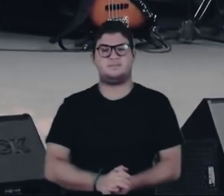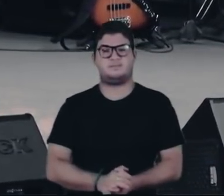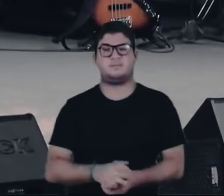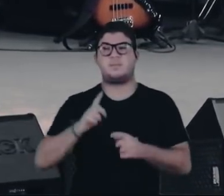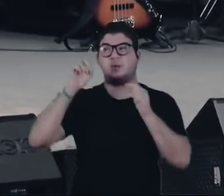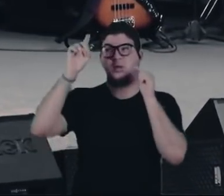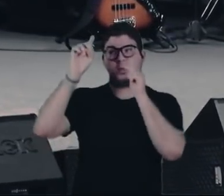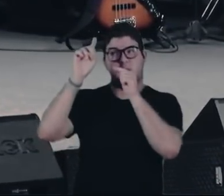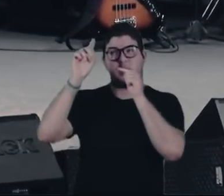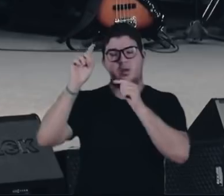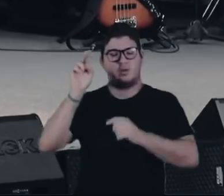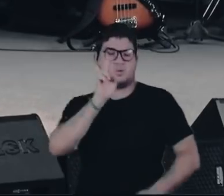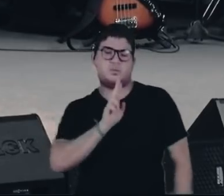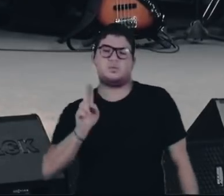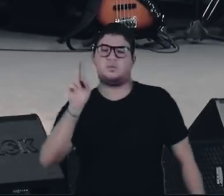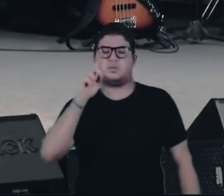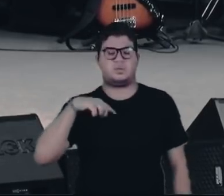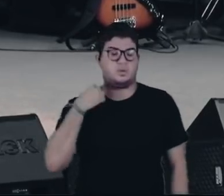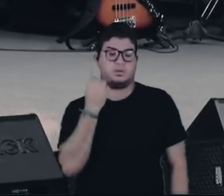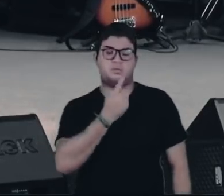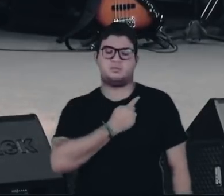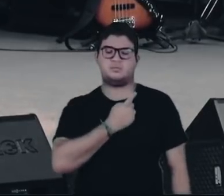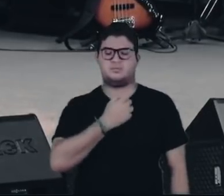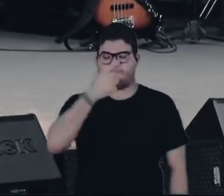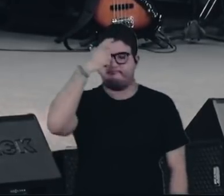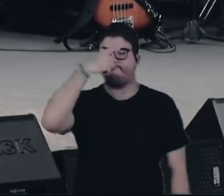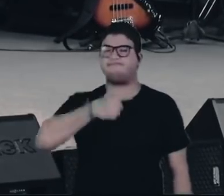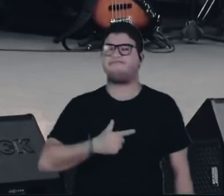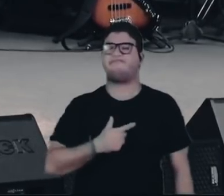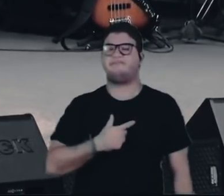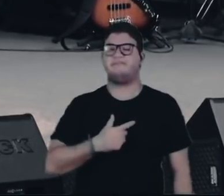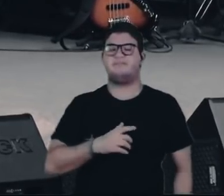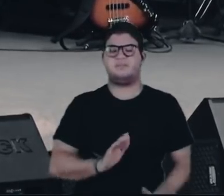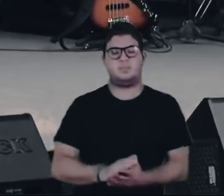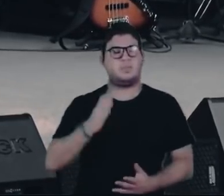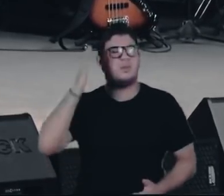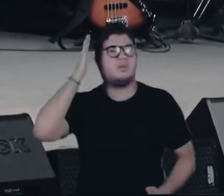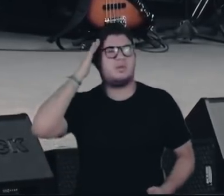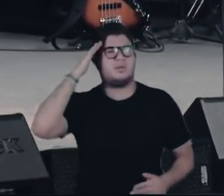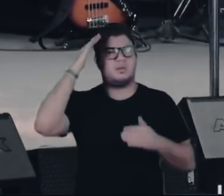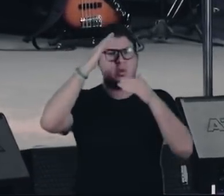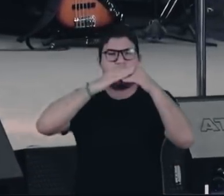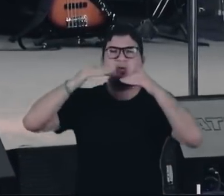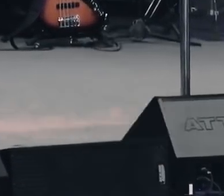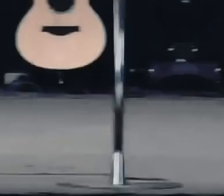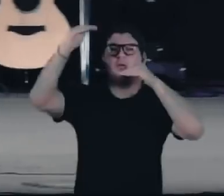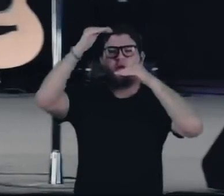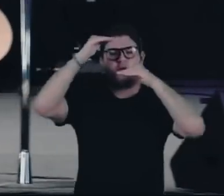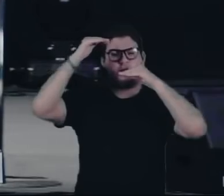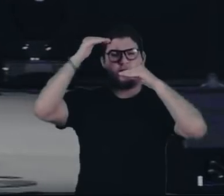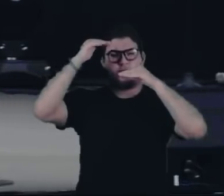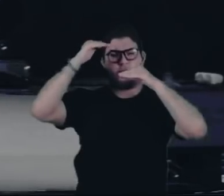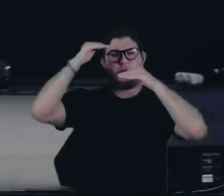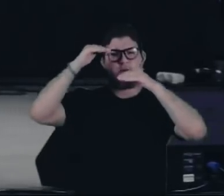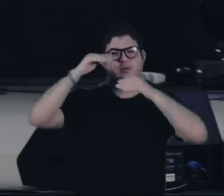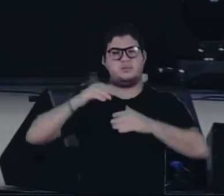Deus dá tudo que temos, tudo que somos. E entender que o maior